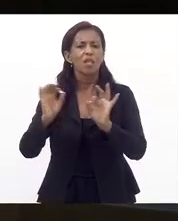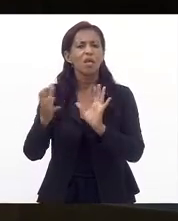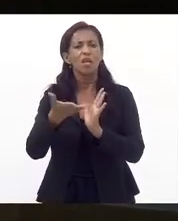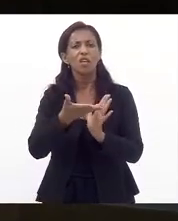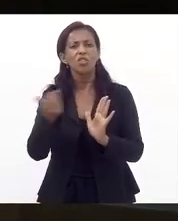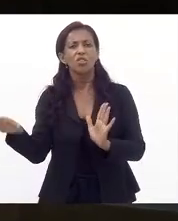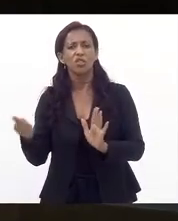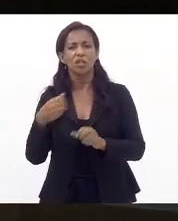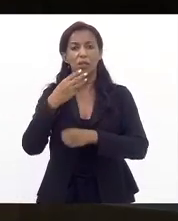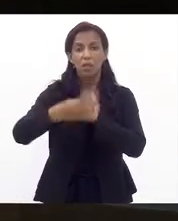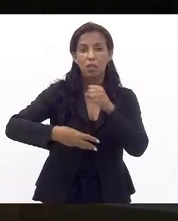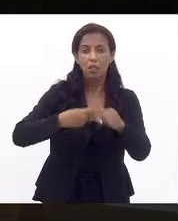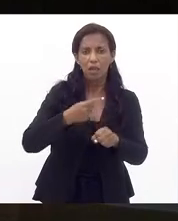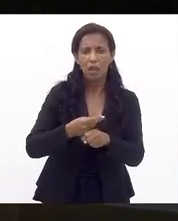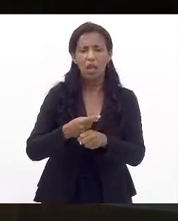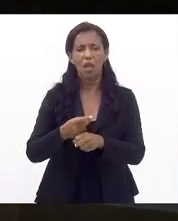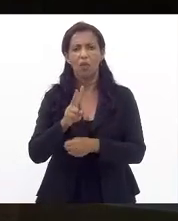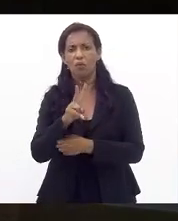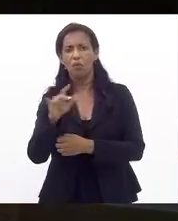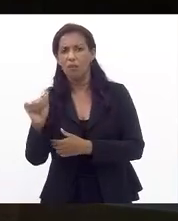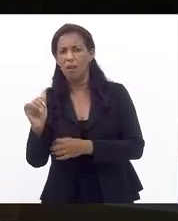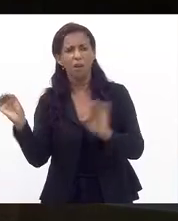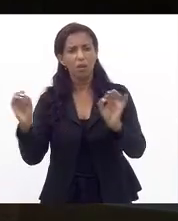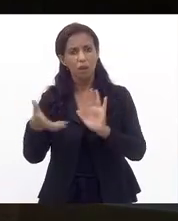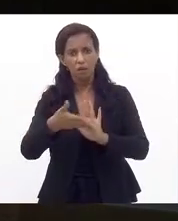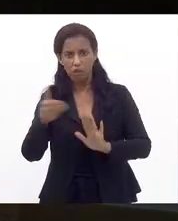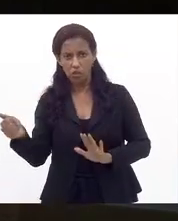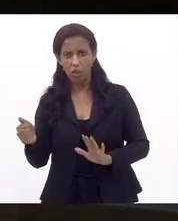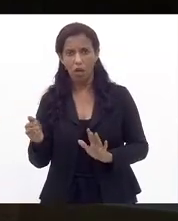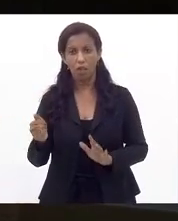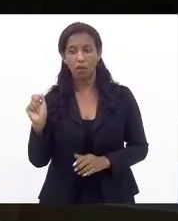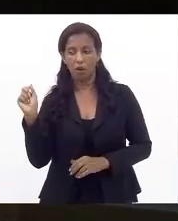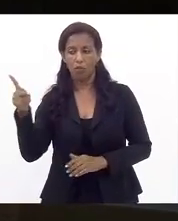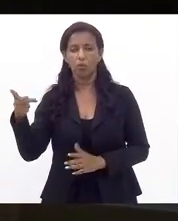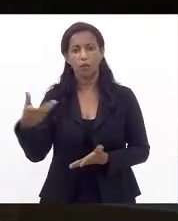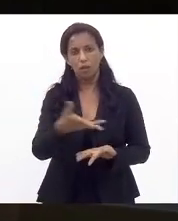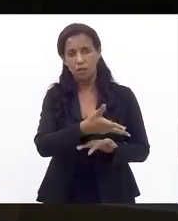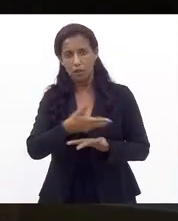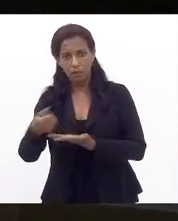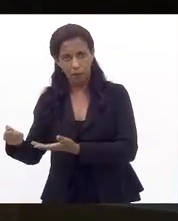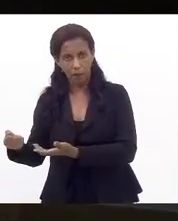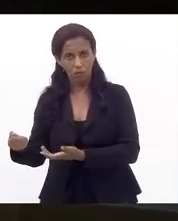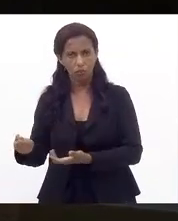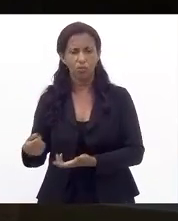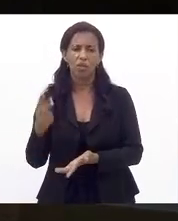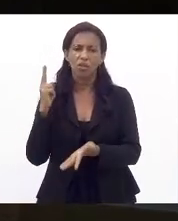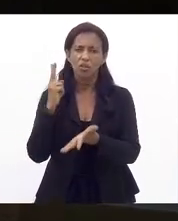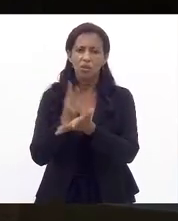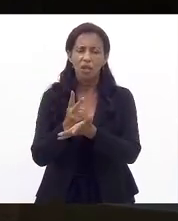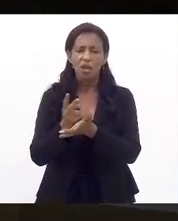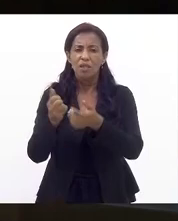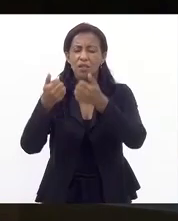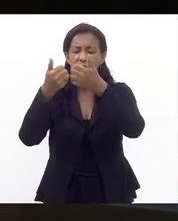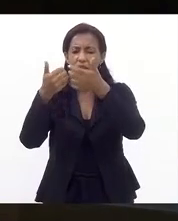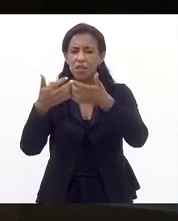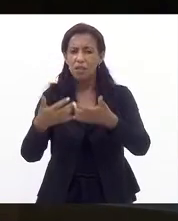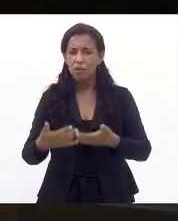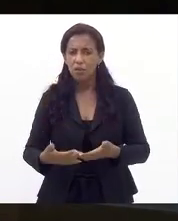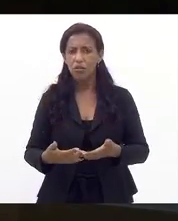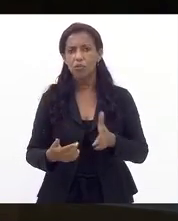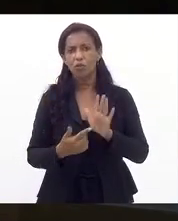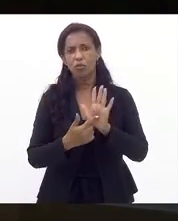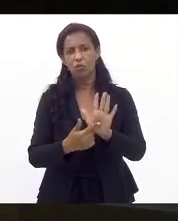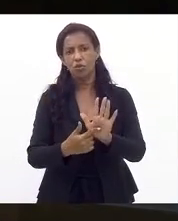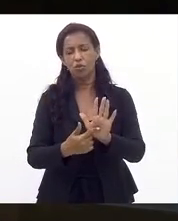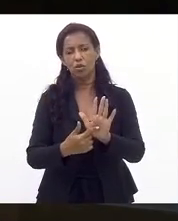encorporada as nada disso e tirar Então você leva na aposentadoria a gente está simplesmente replicando o que tá